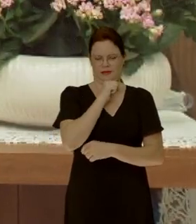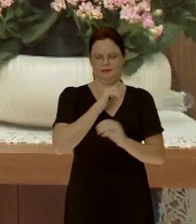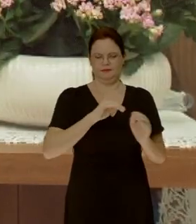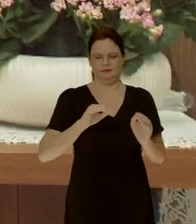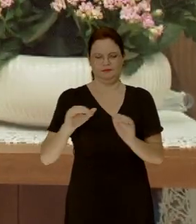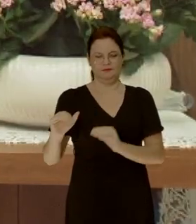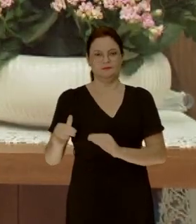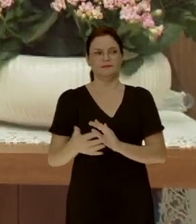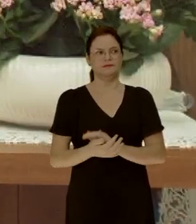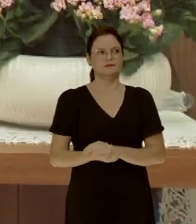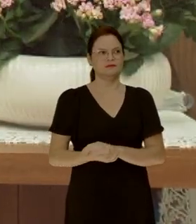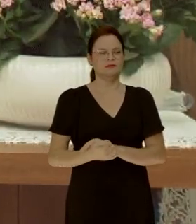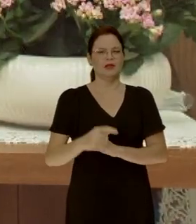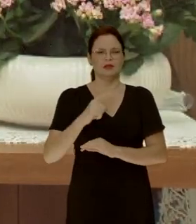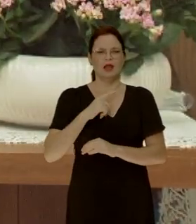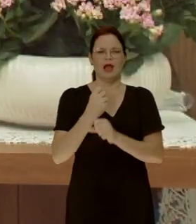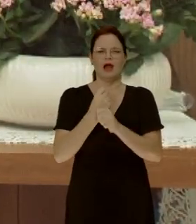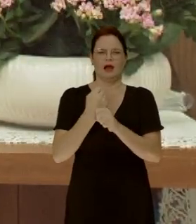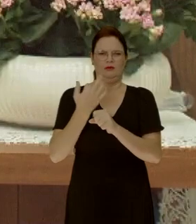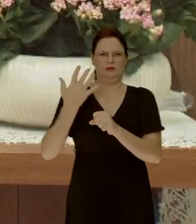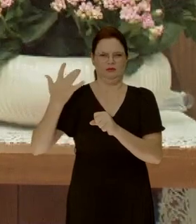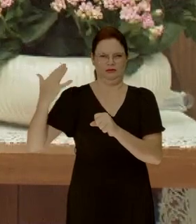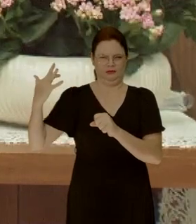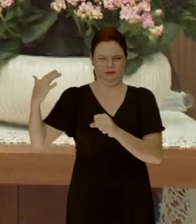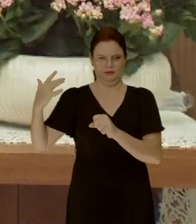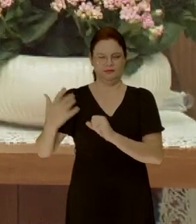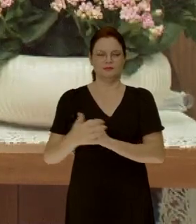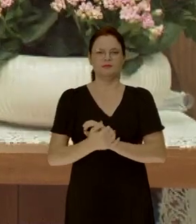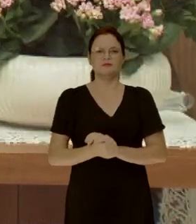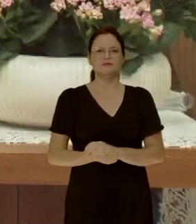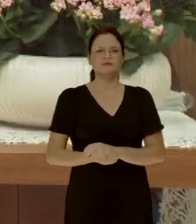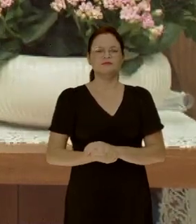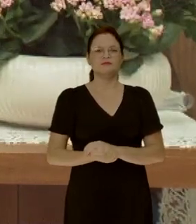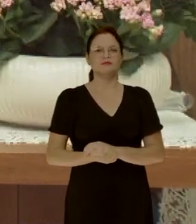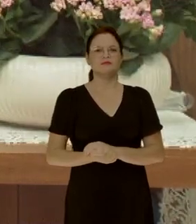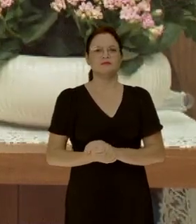nós, alguns anos atrás,